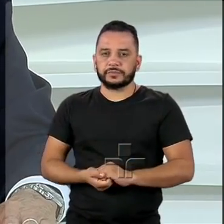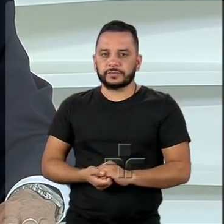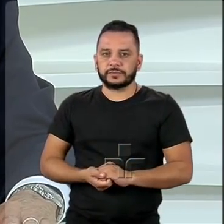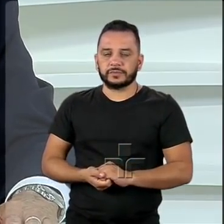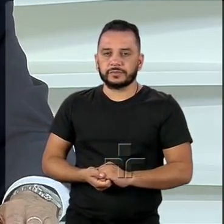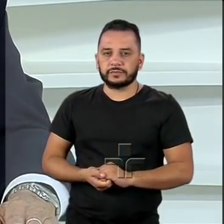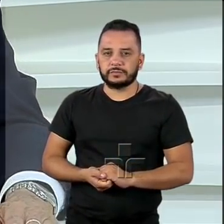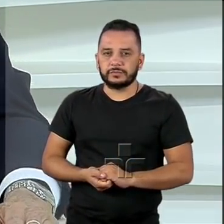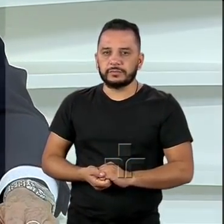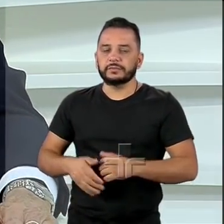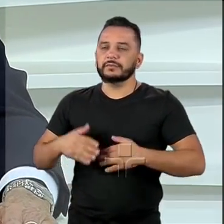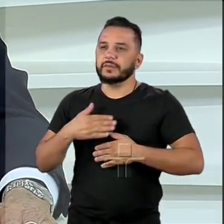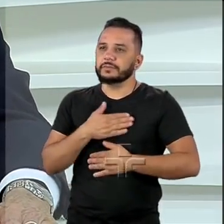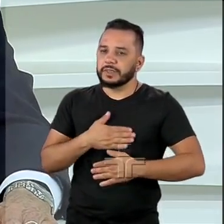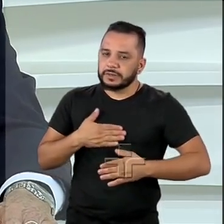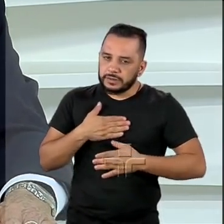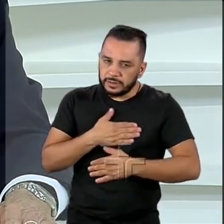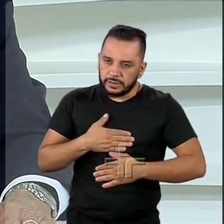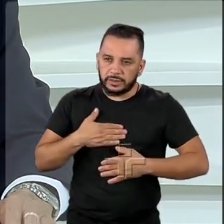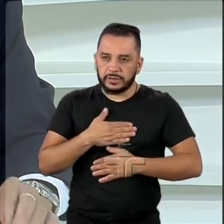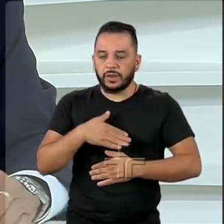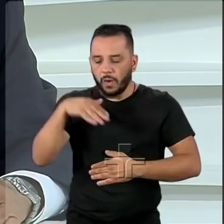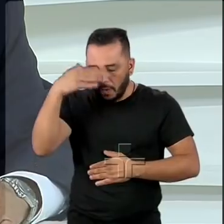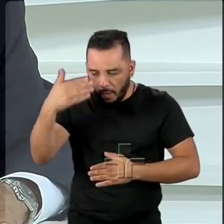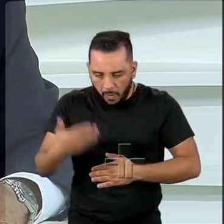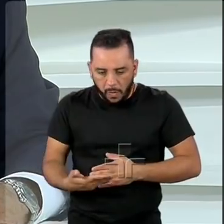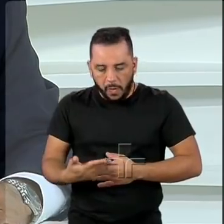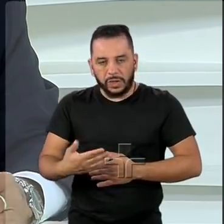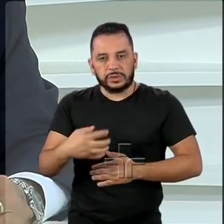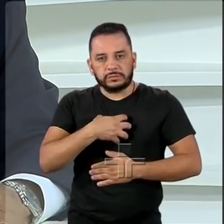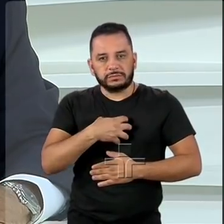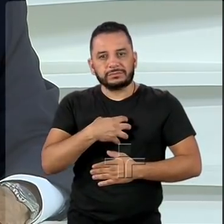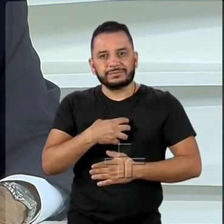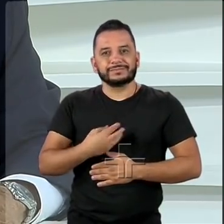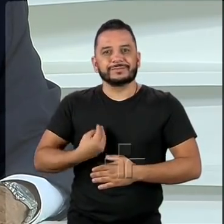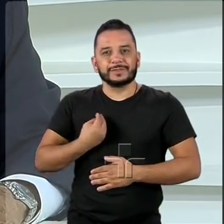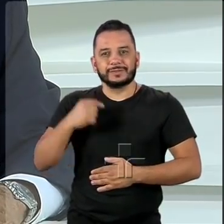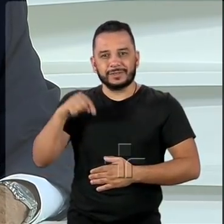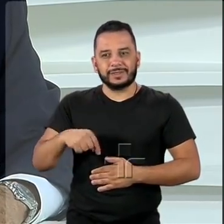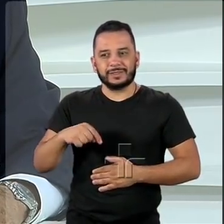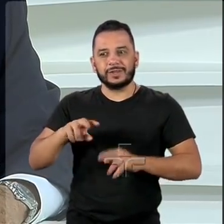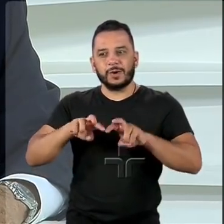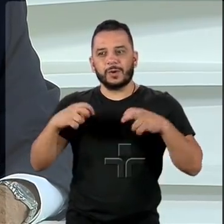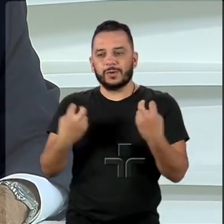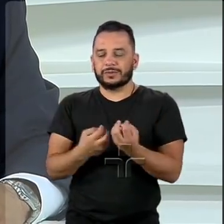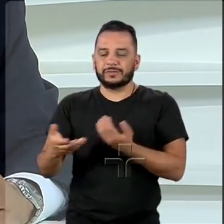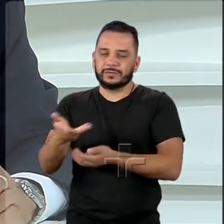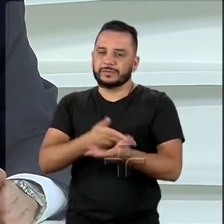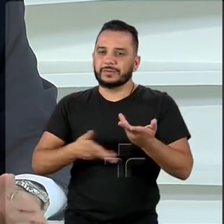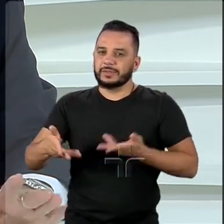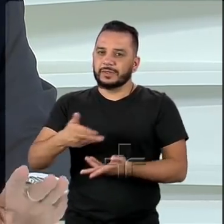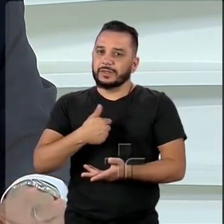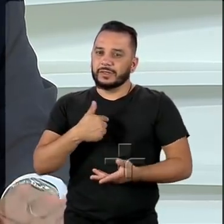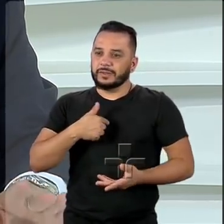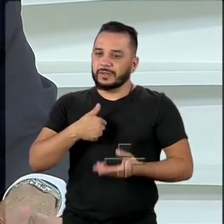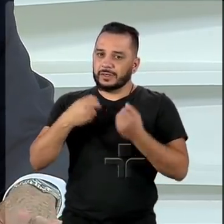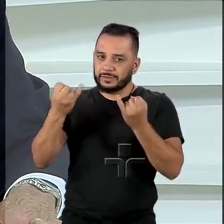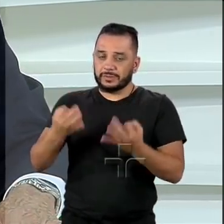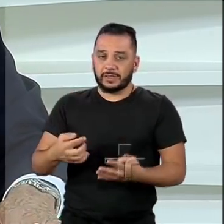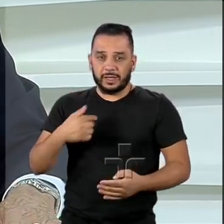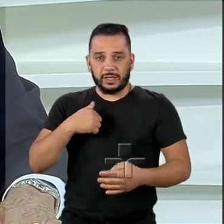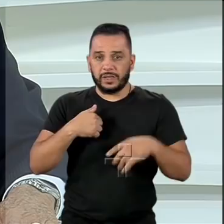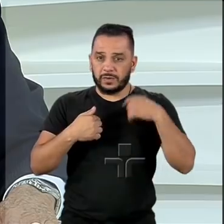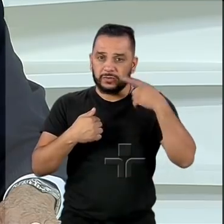Um prazer, uma honra participar do Roda Viva. Eu quero dizer o seguinte, eu advogo há mais